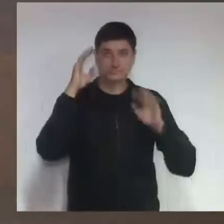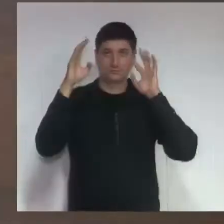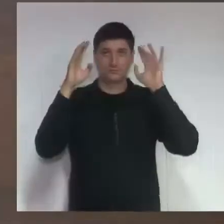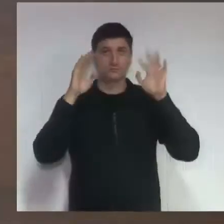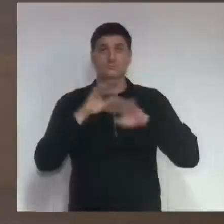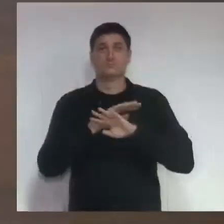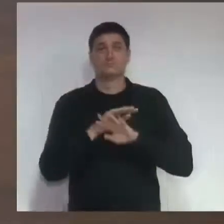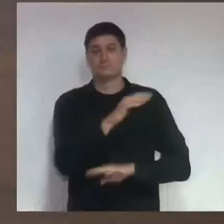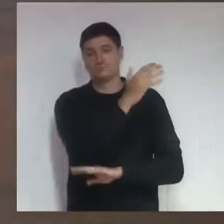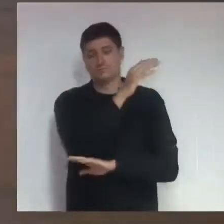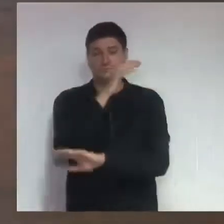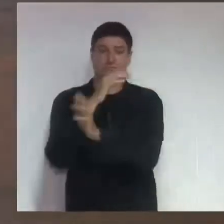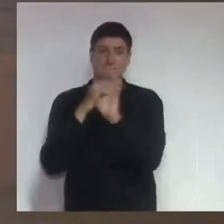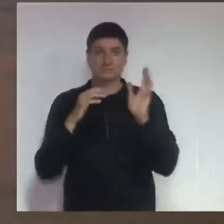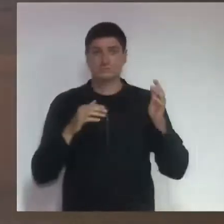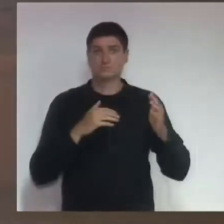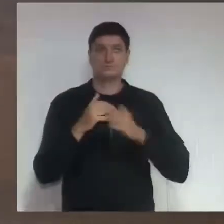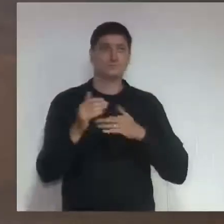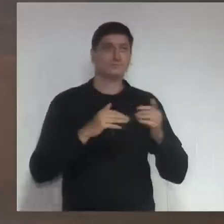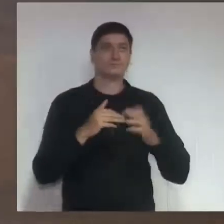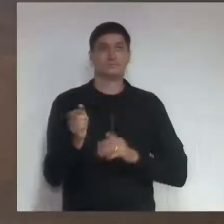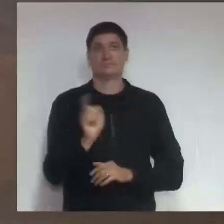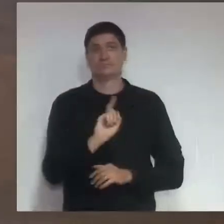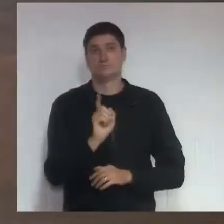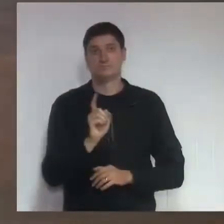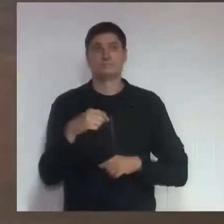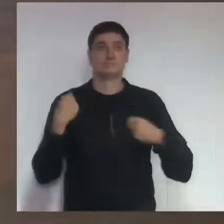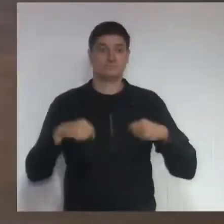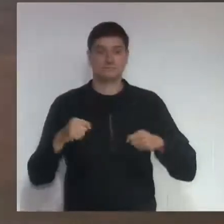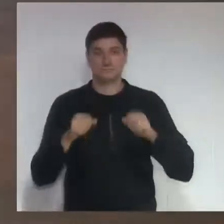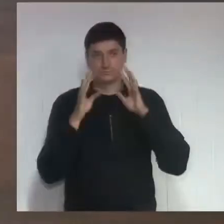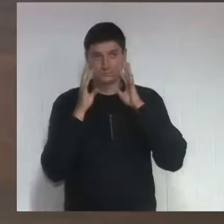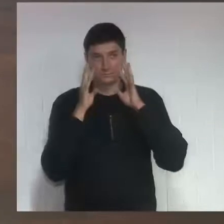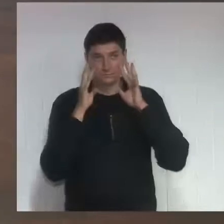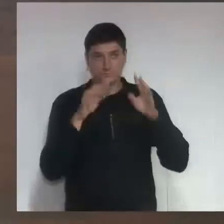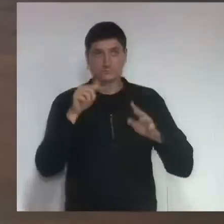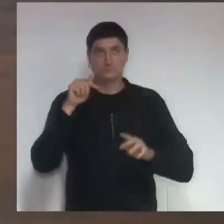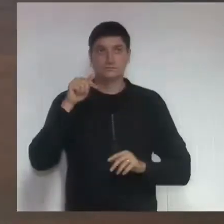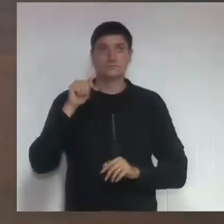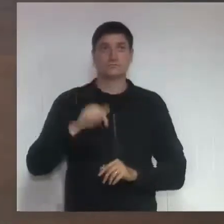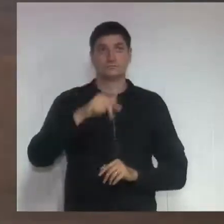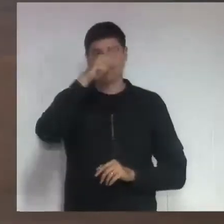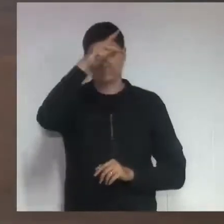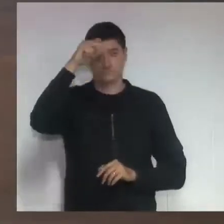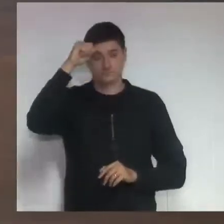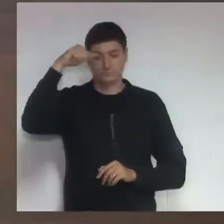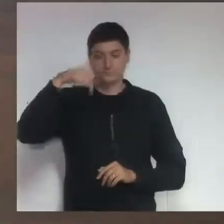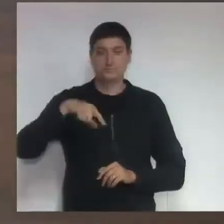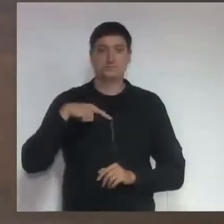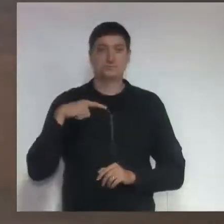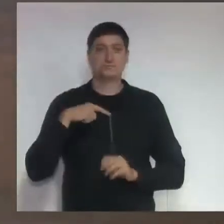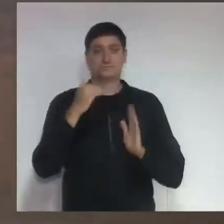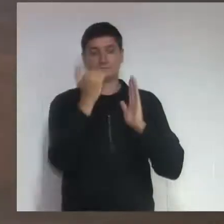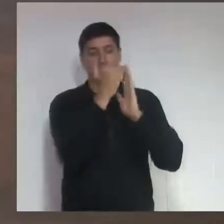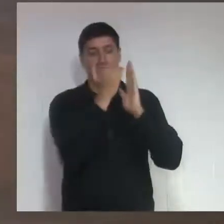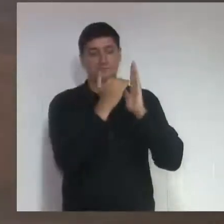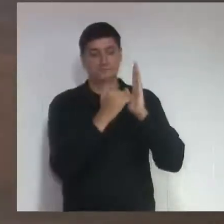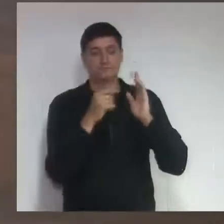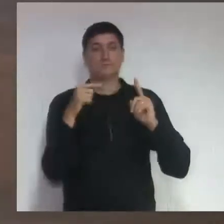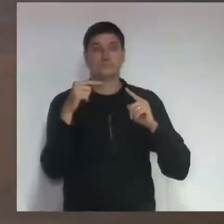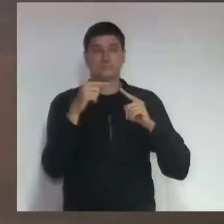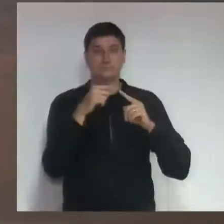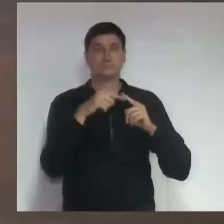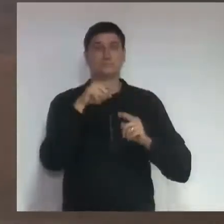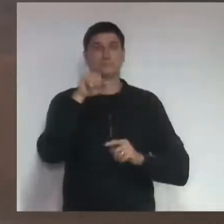distante de cada um de nós. Fica aqui uma sugestão, no site da prefeitura, lá no meio ambiente, nos indicadores, tem um mapa